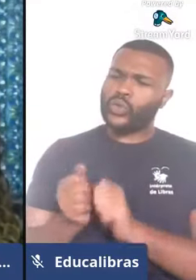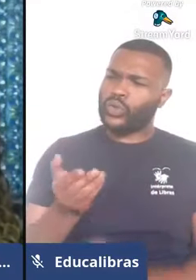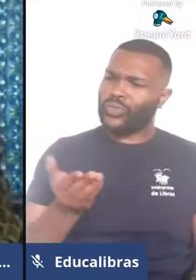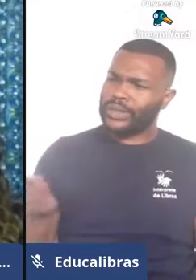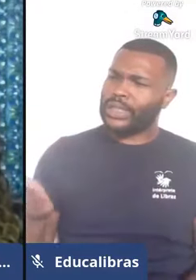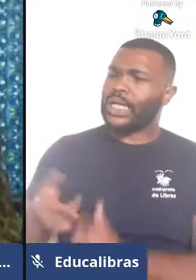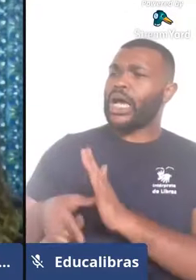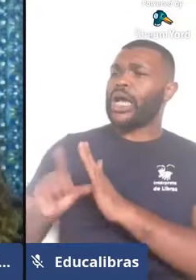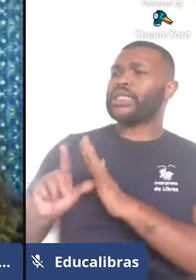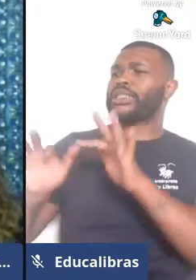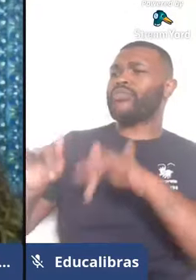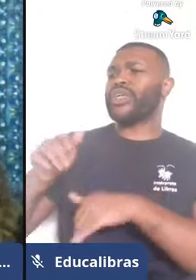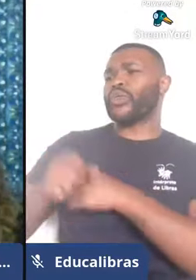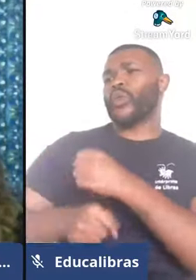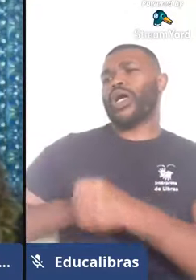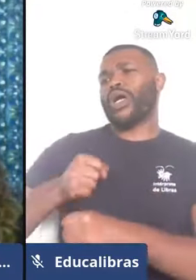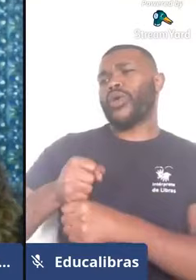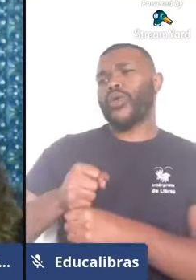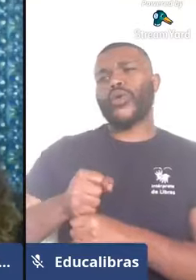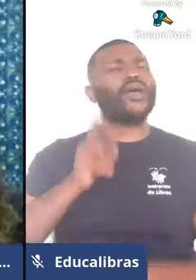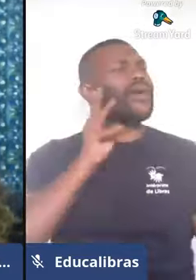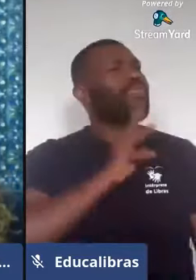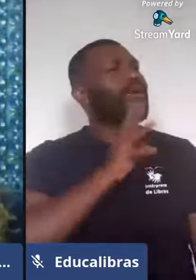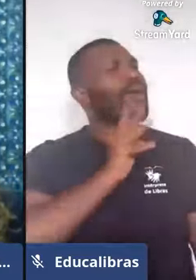nossa gestão. Legal, obrigada.